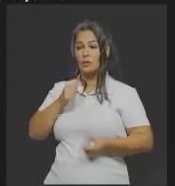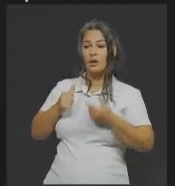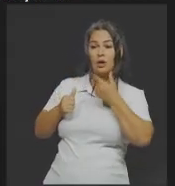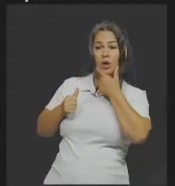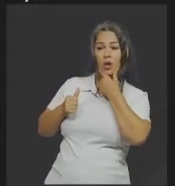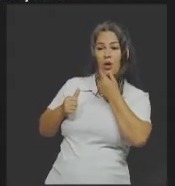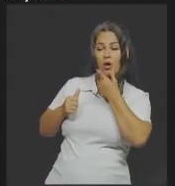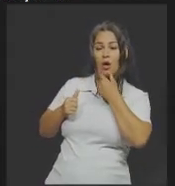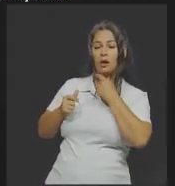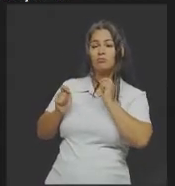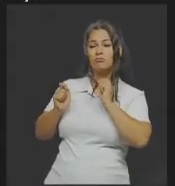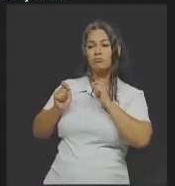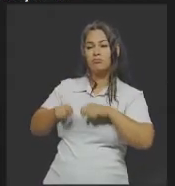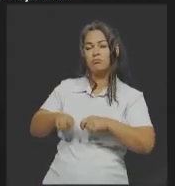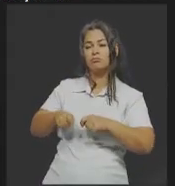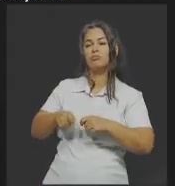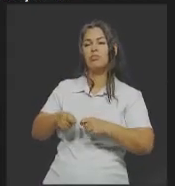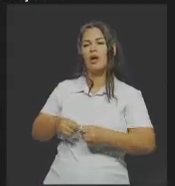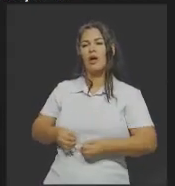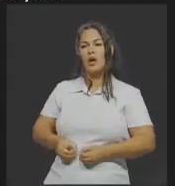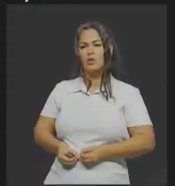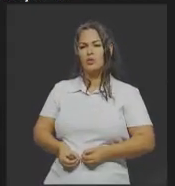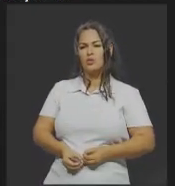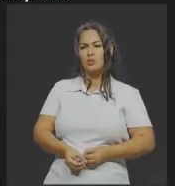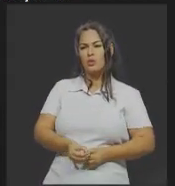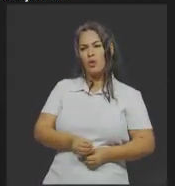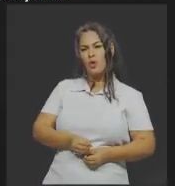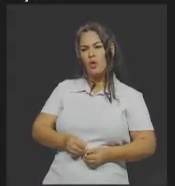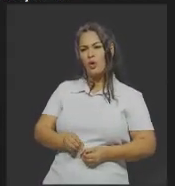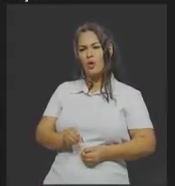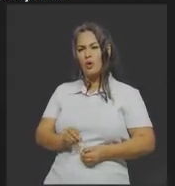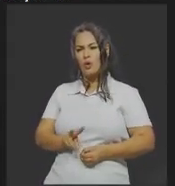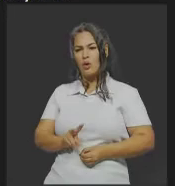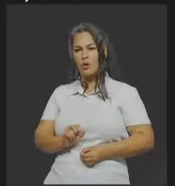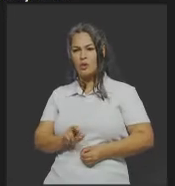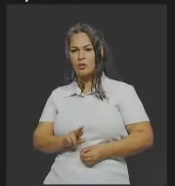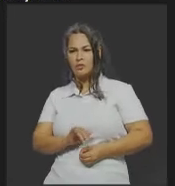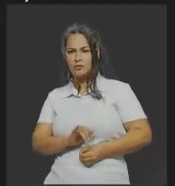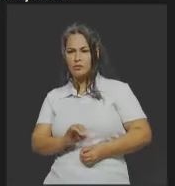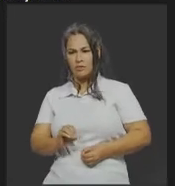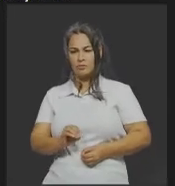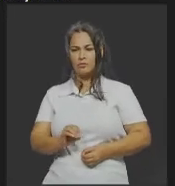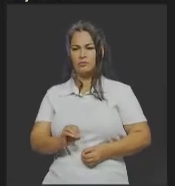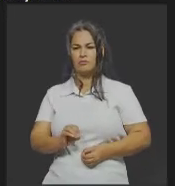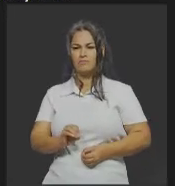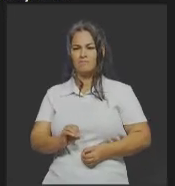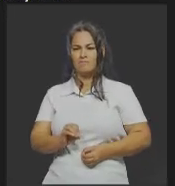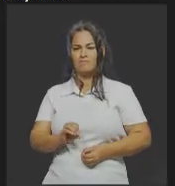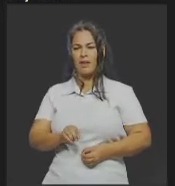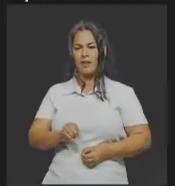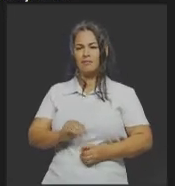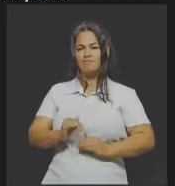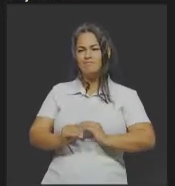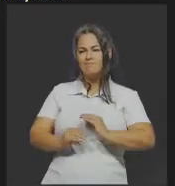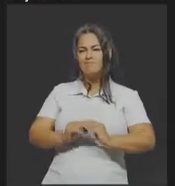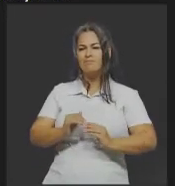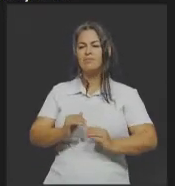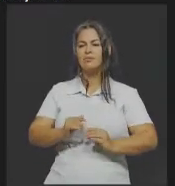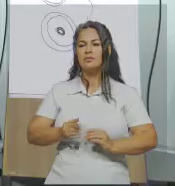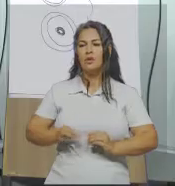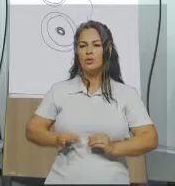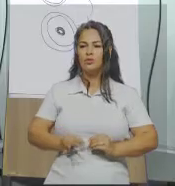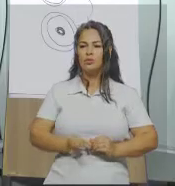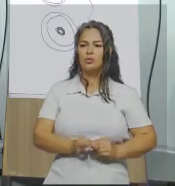promovendo o crescimento de folículos ovarianos e maturação, ou seja, desenvolvimento de